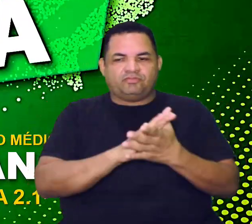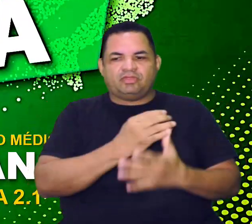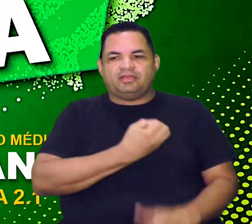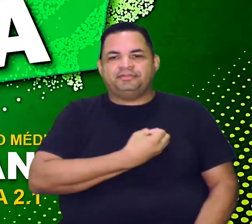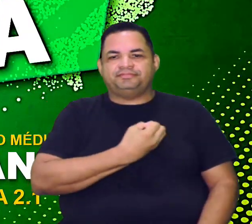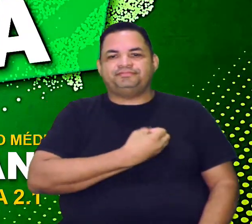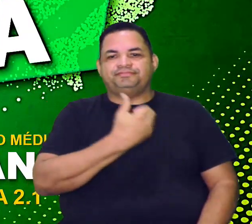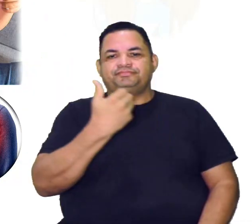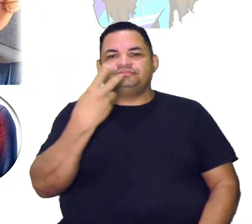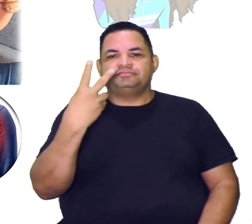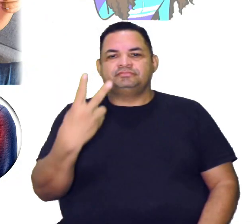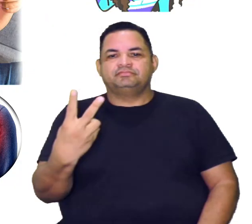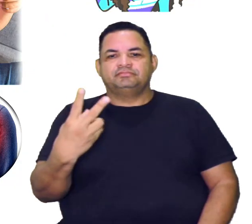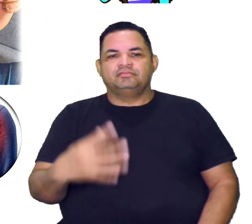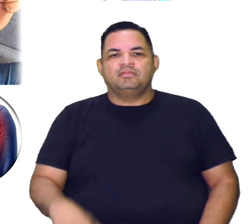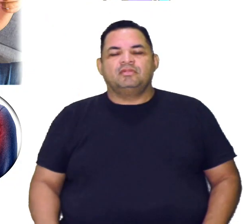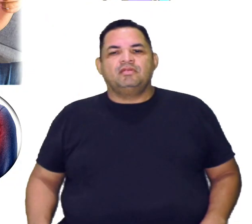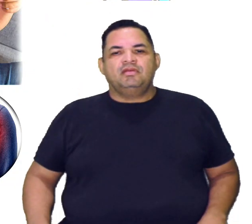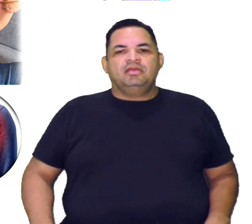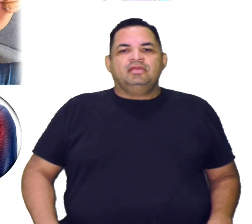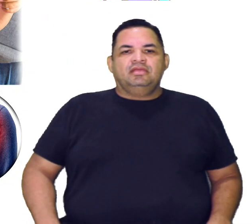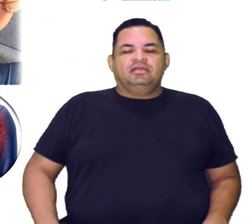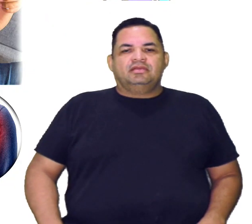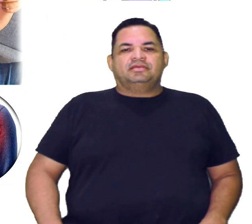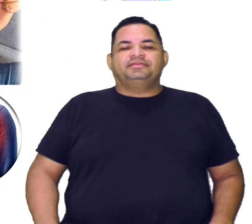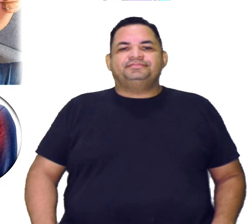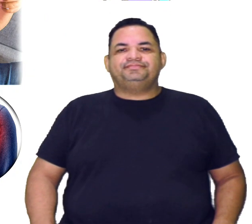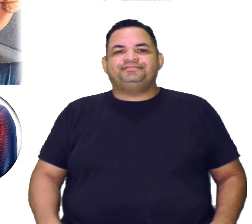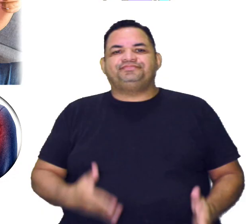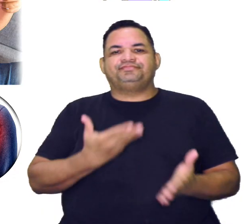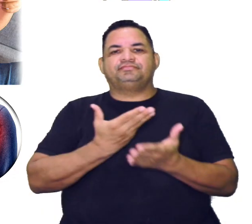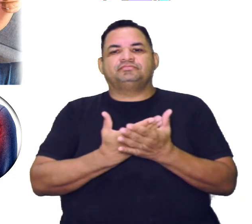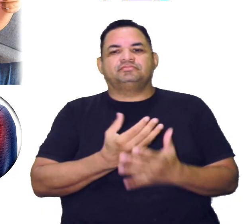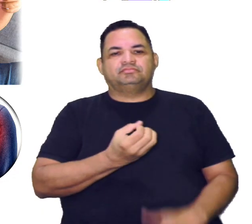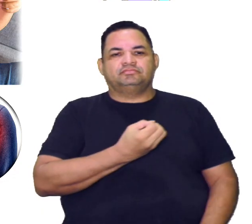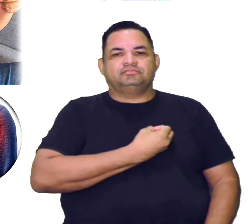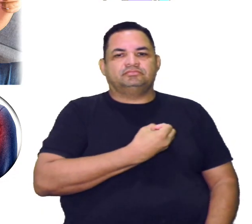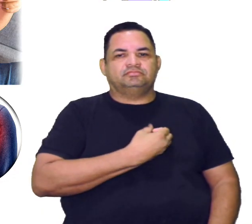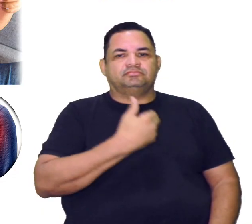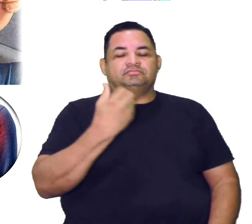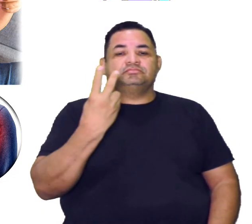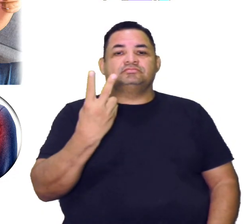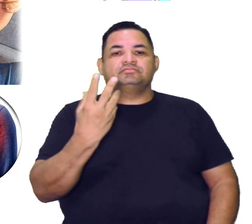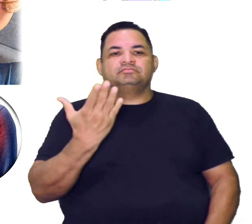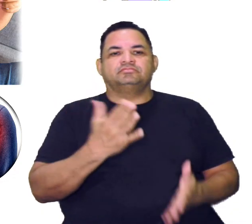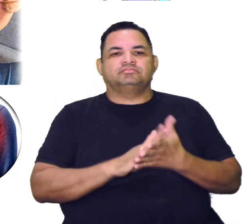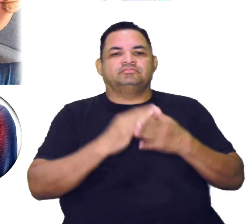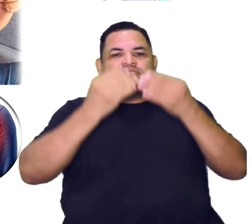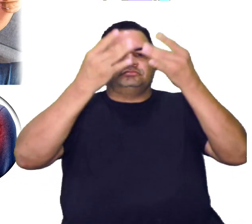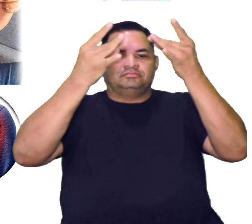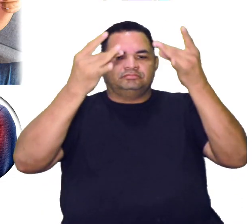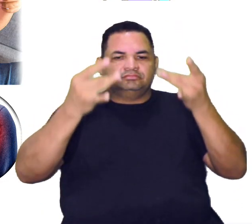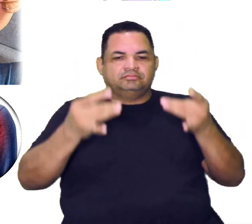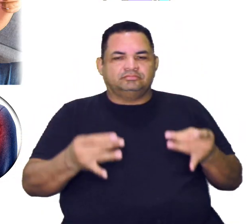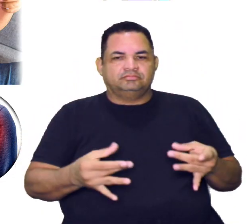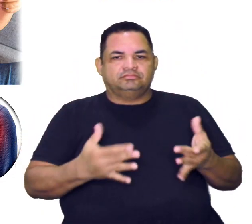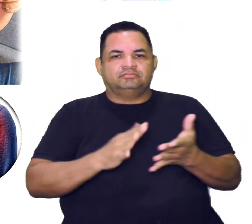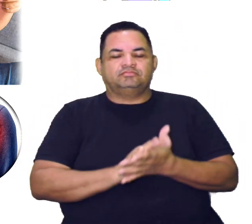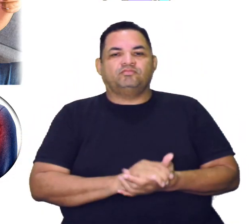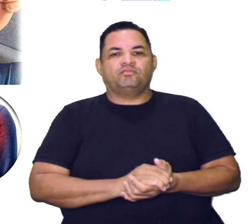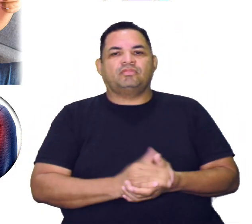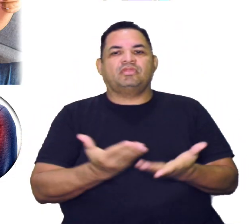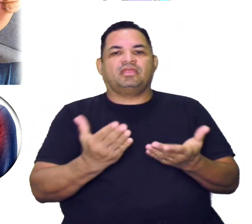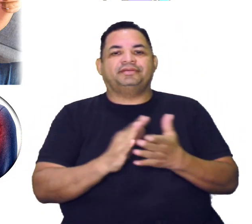número 2, Prof. Iris, exatamente. E nessa aula de número 2, nós vamos falar sobre o quê? Nós iremos falar